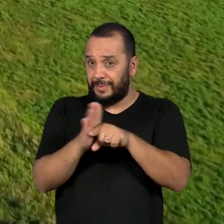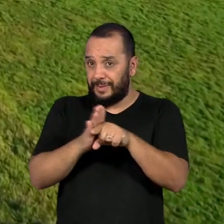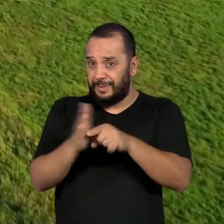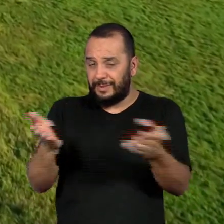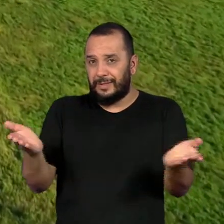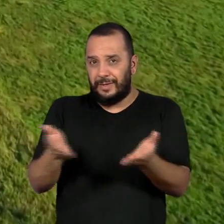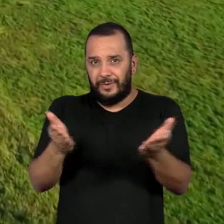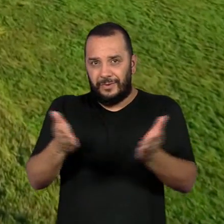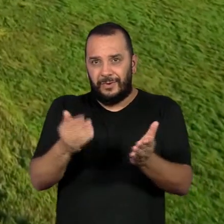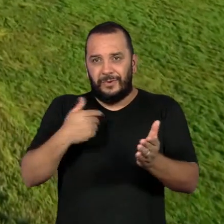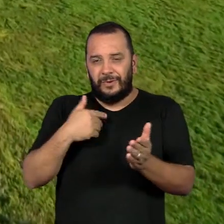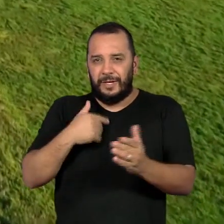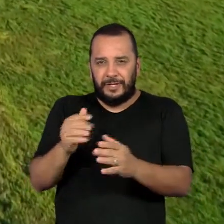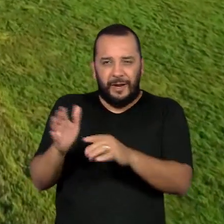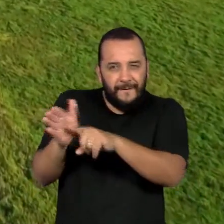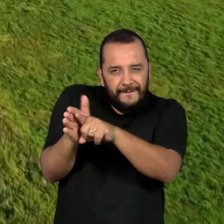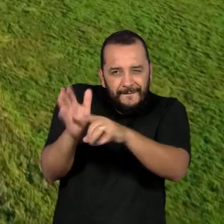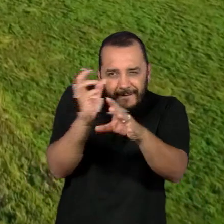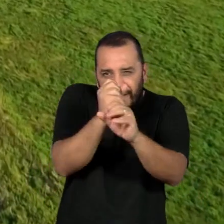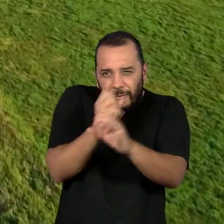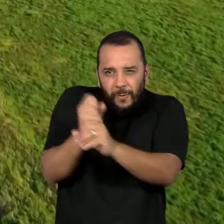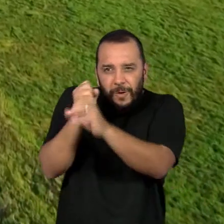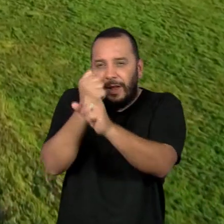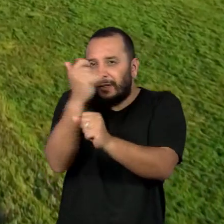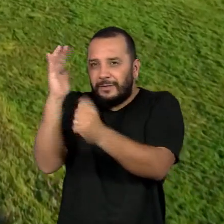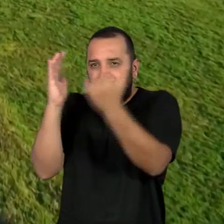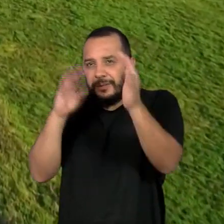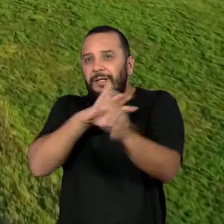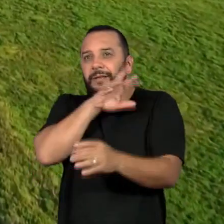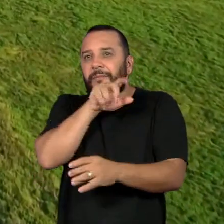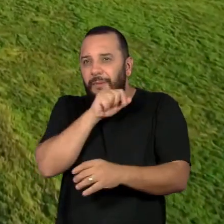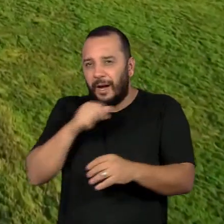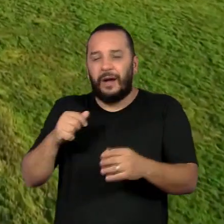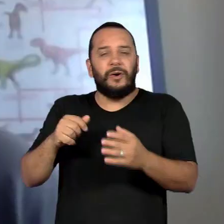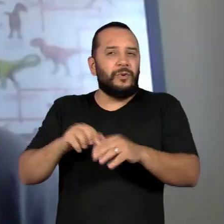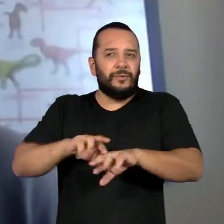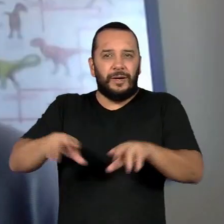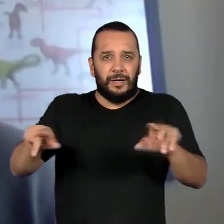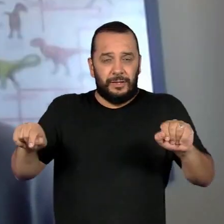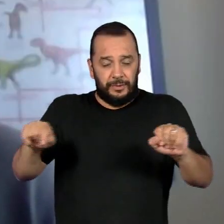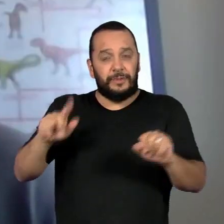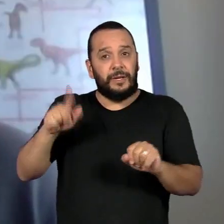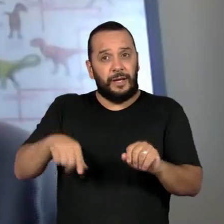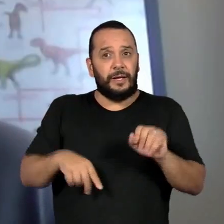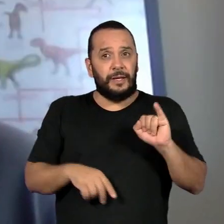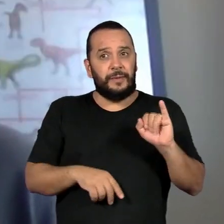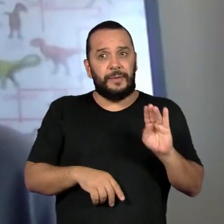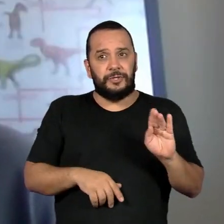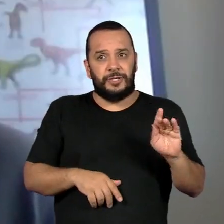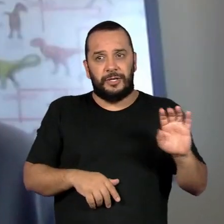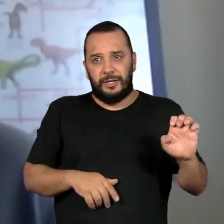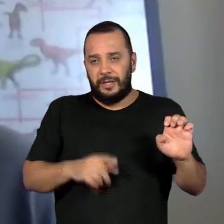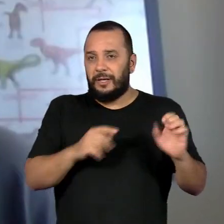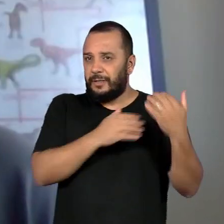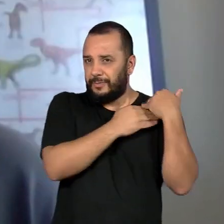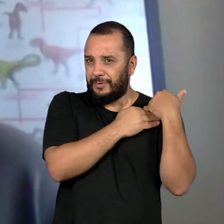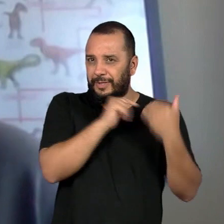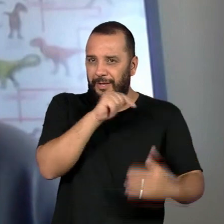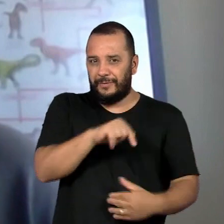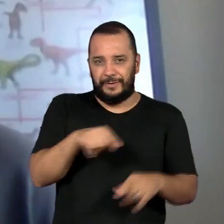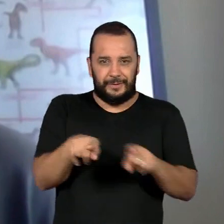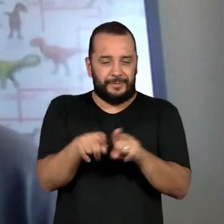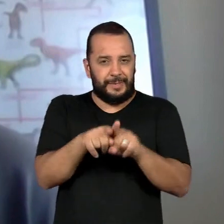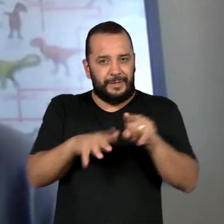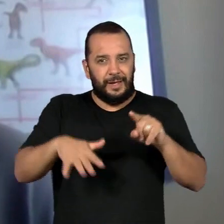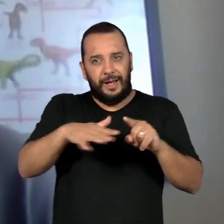de contabilidade ambiental no mundo inteiro. O IBGE é um dos órgãos que faz parte desse desenvolvimento. Na área de biodiversidade, a gente começou